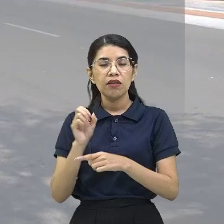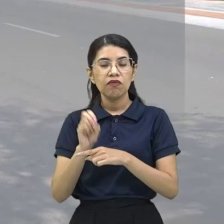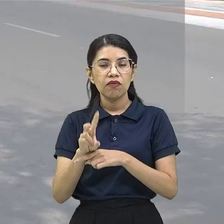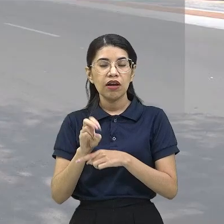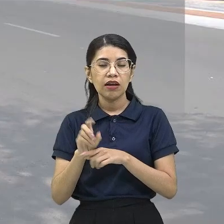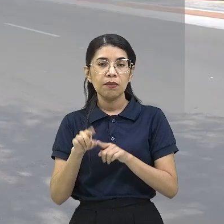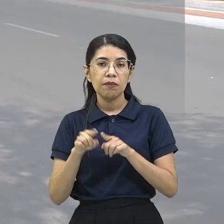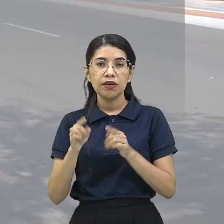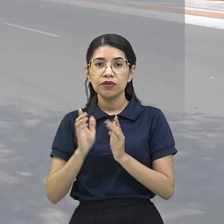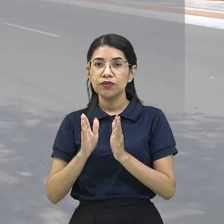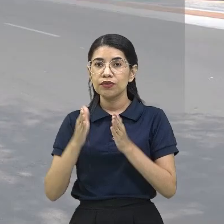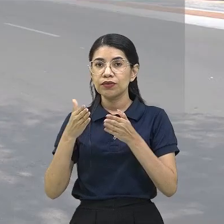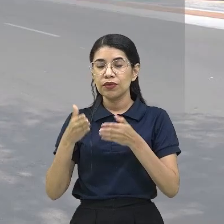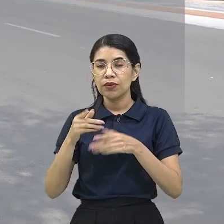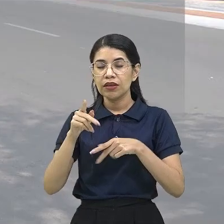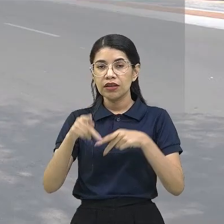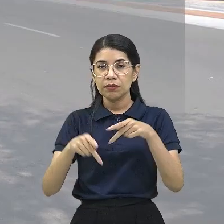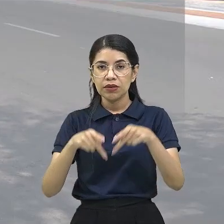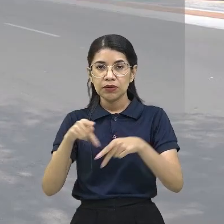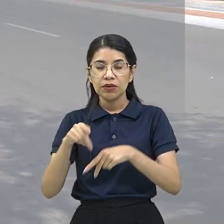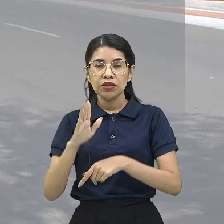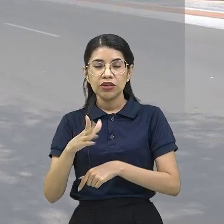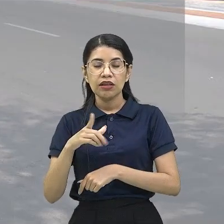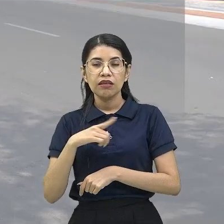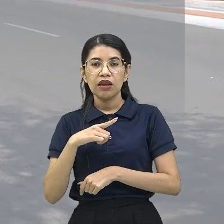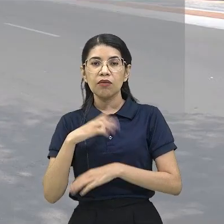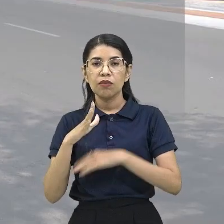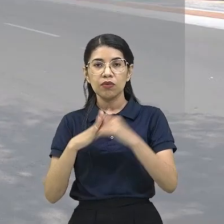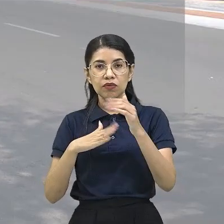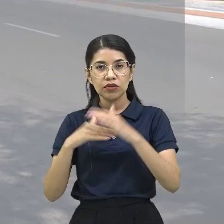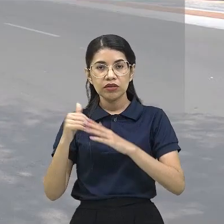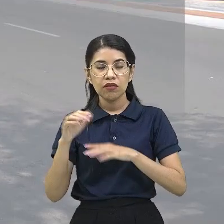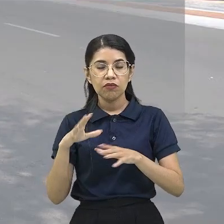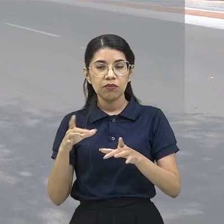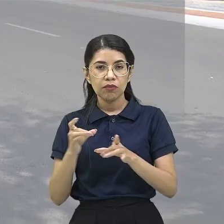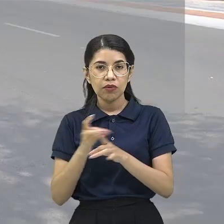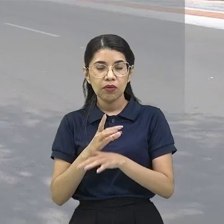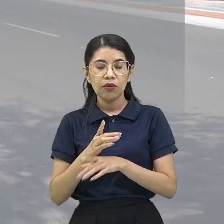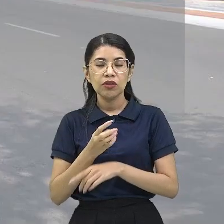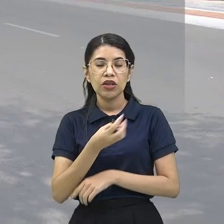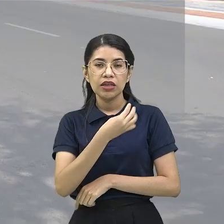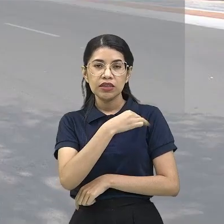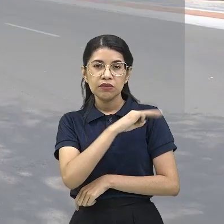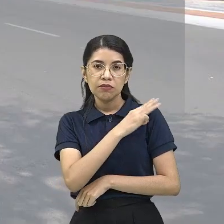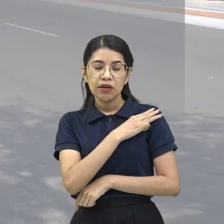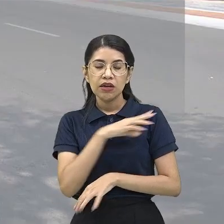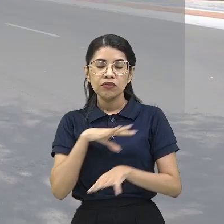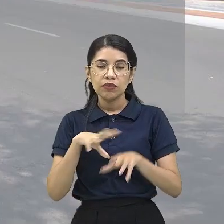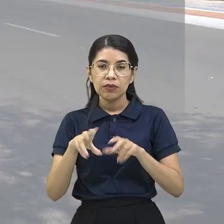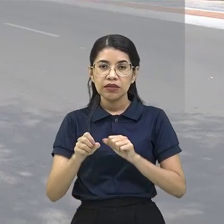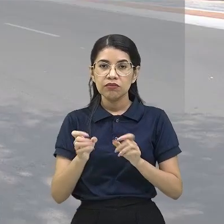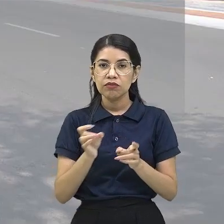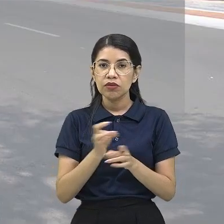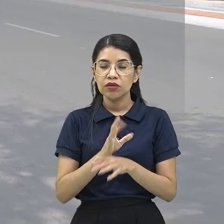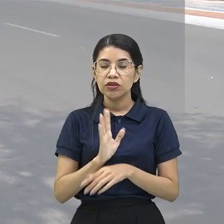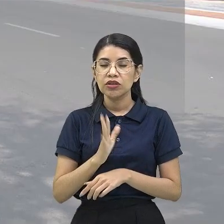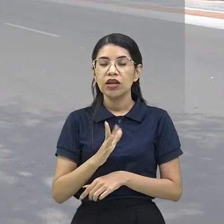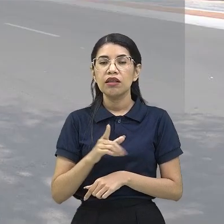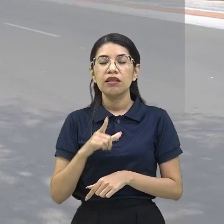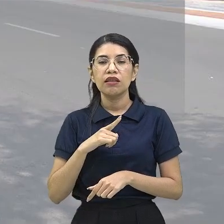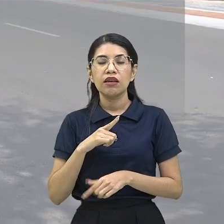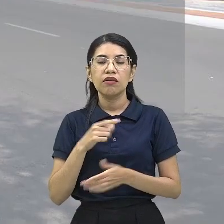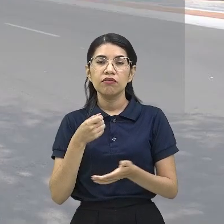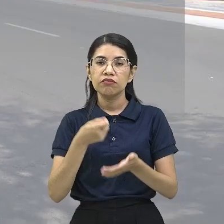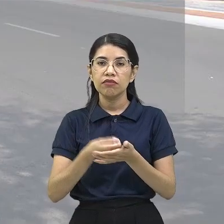vai ser voltada para as pessoas que já têm uma especialização, que já tinha ali o ensino fundamental, o ensino médio, algumas exigências, né, e